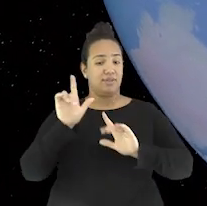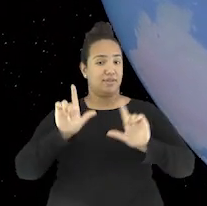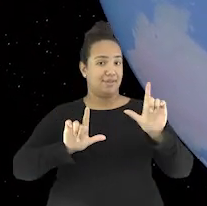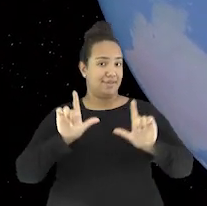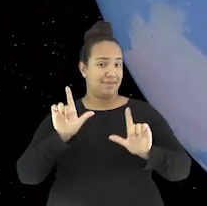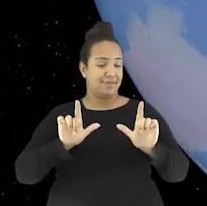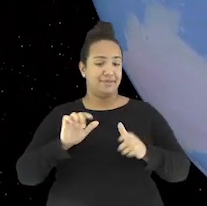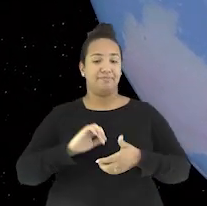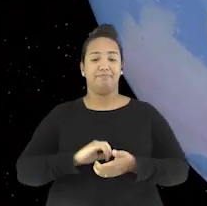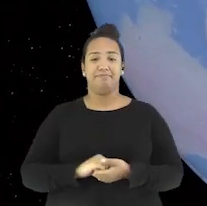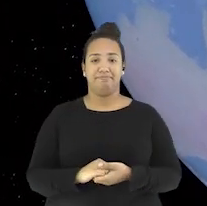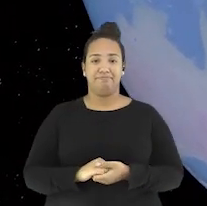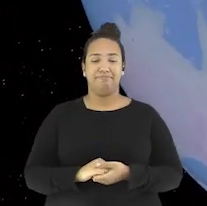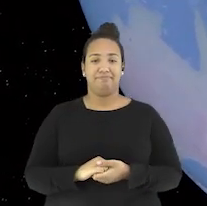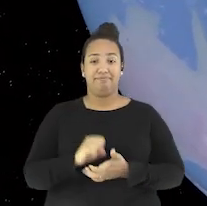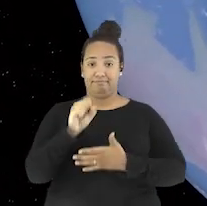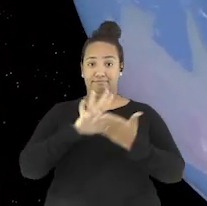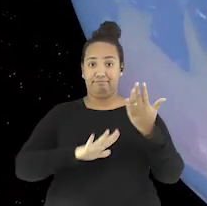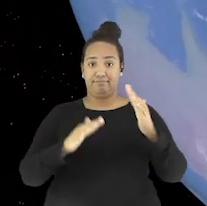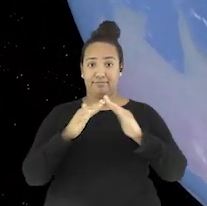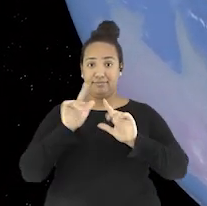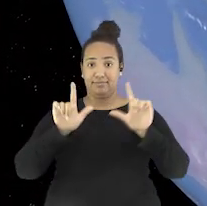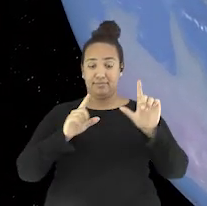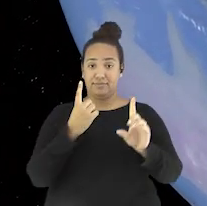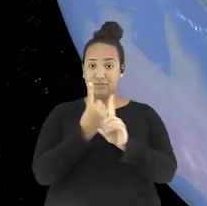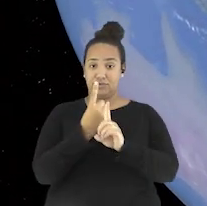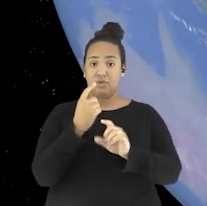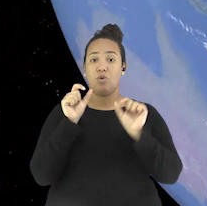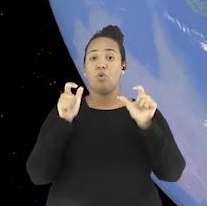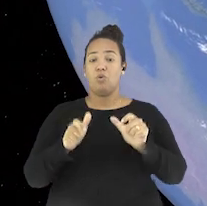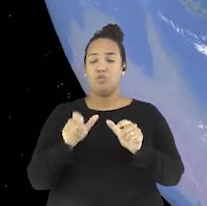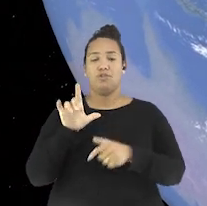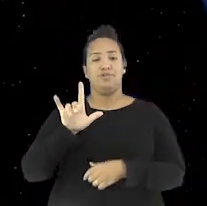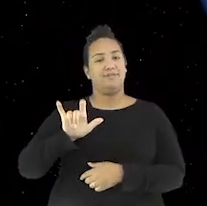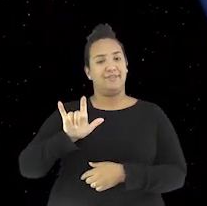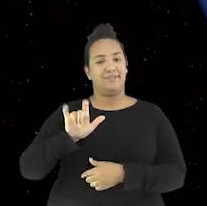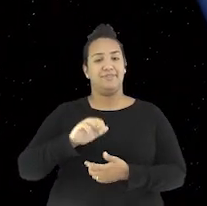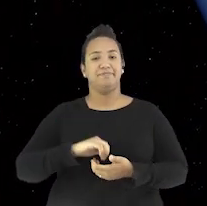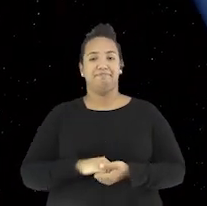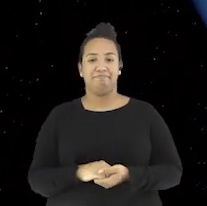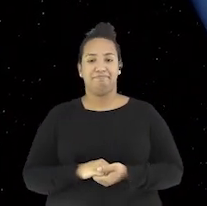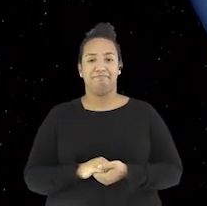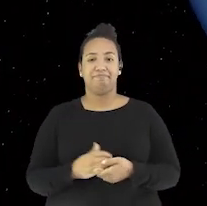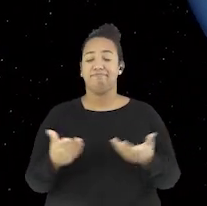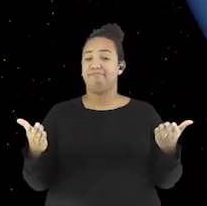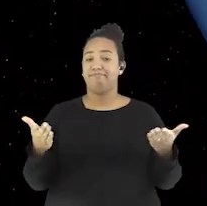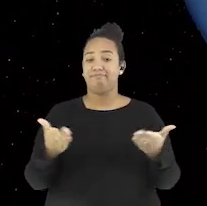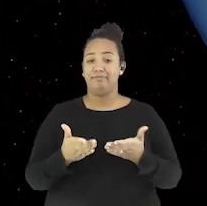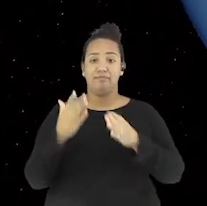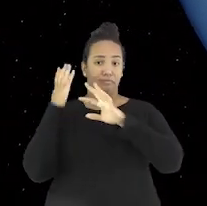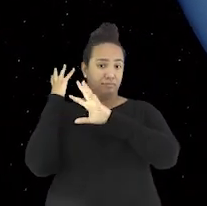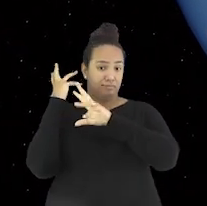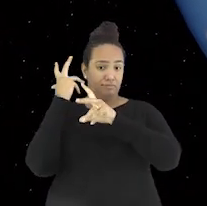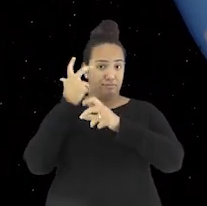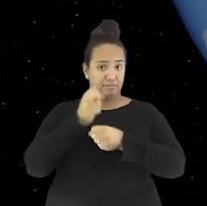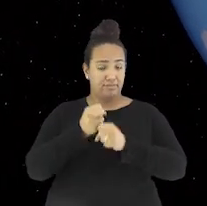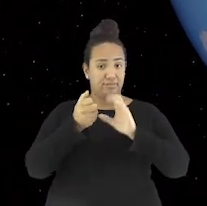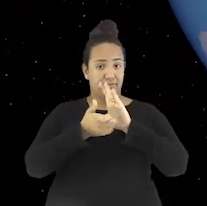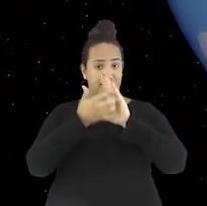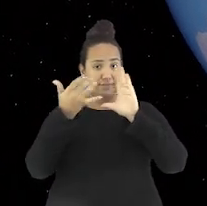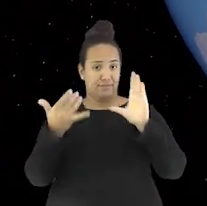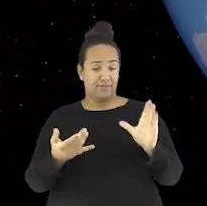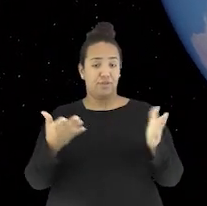em Casa na TV no Instagram, @Dever em Casa na TV. Vamos recapitular algumas características